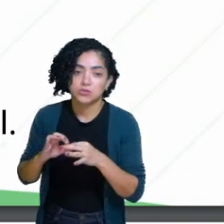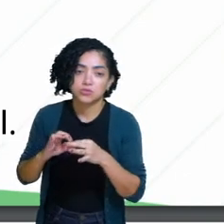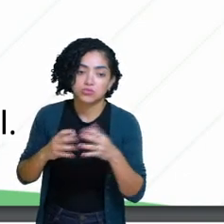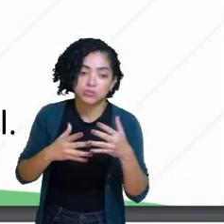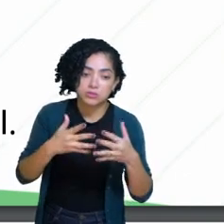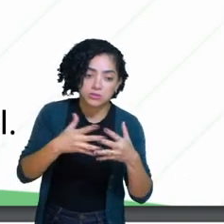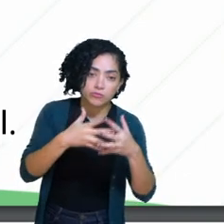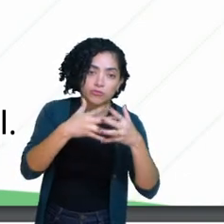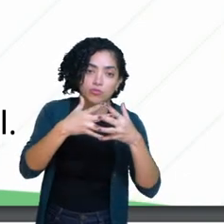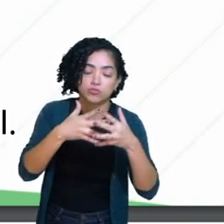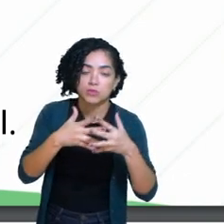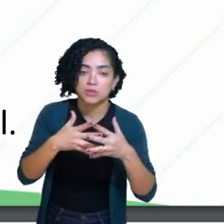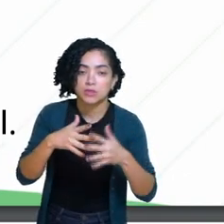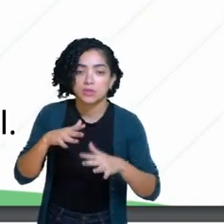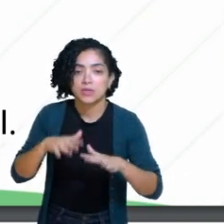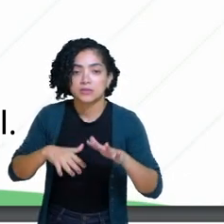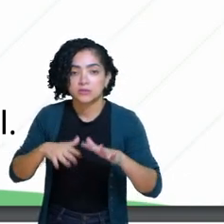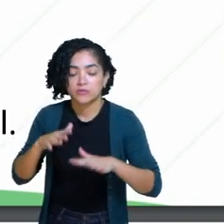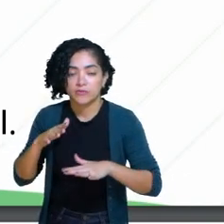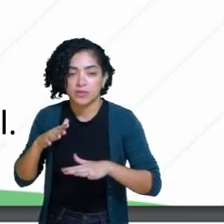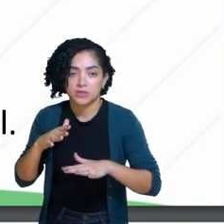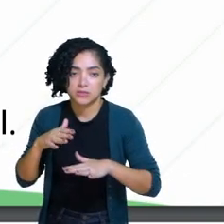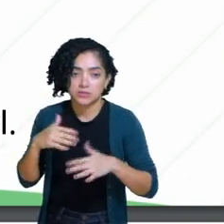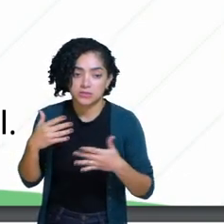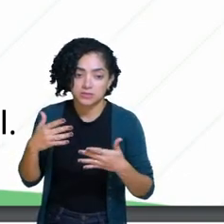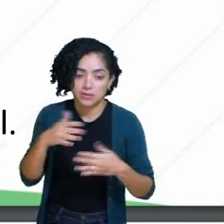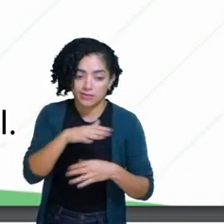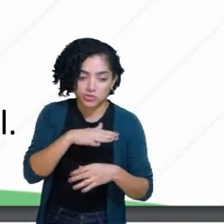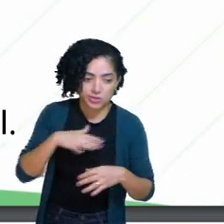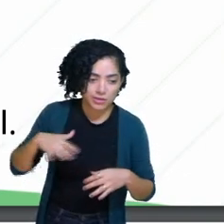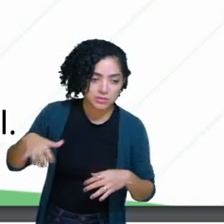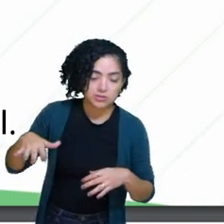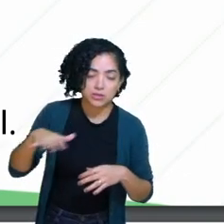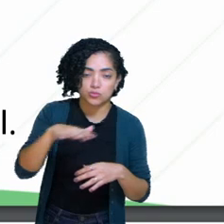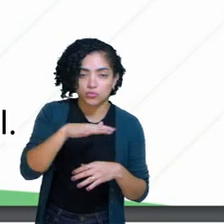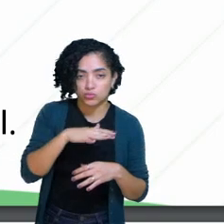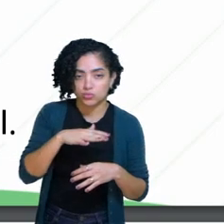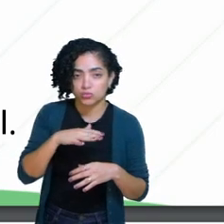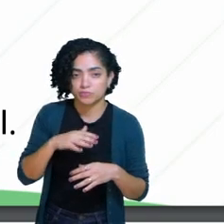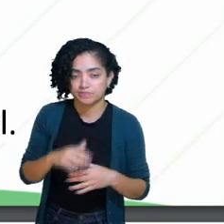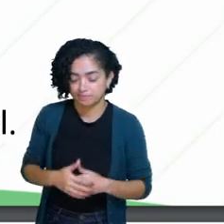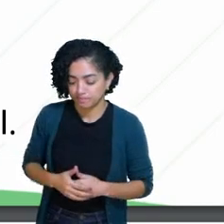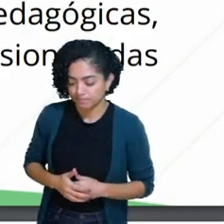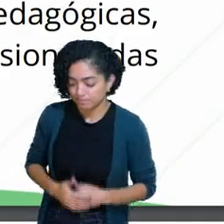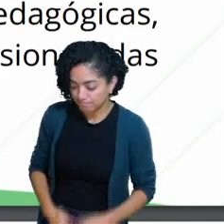vezes e ac E aí acaba que a gente generaliza tudo no mesmo